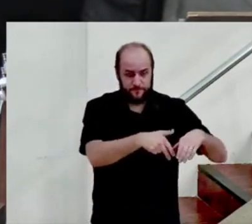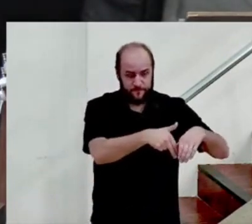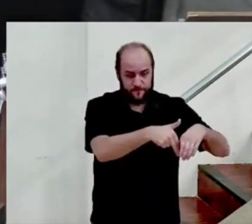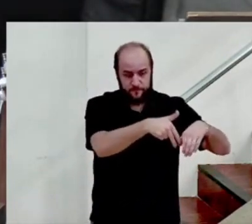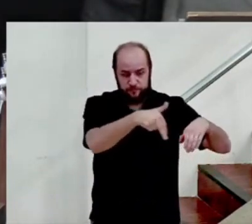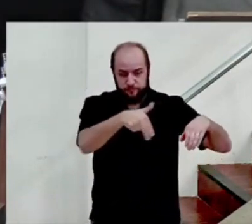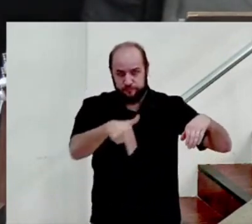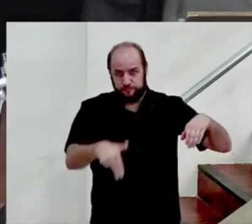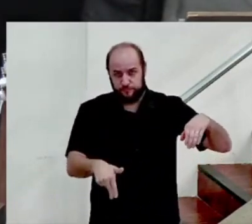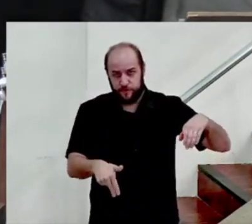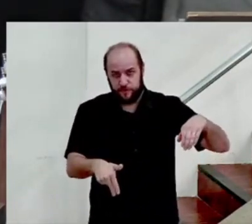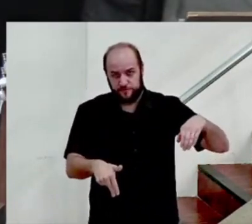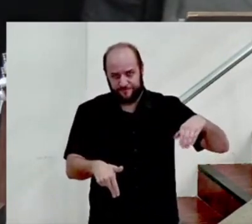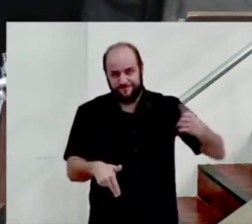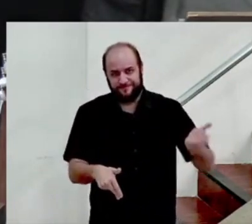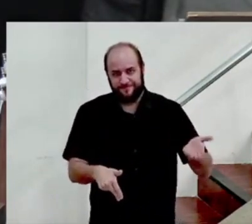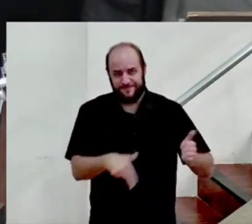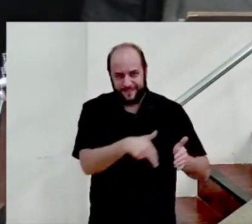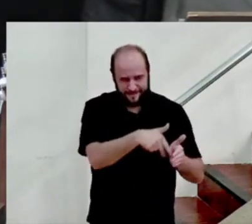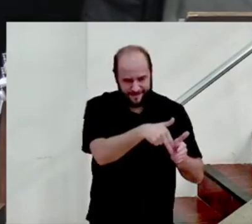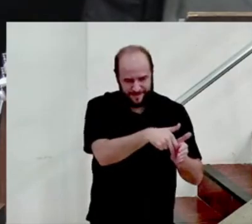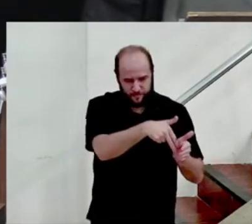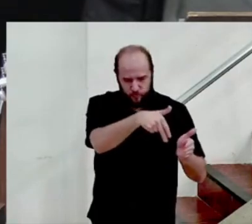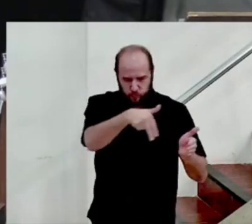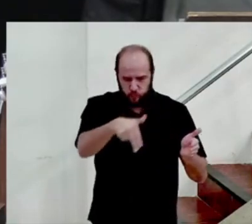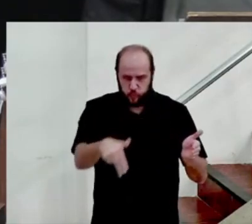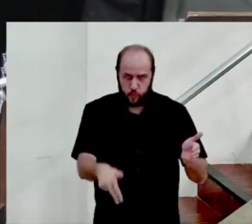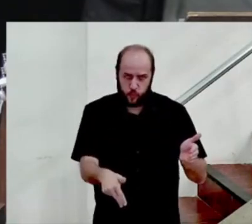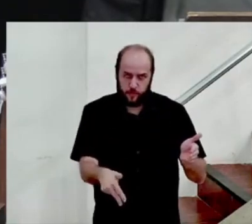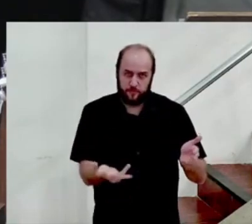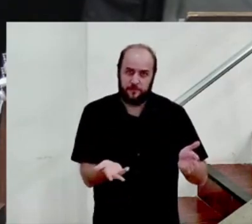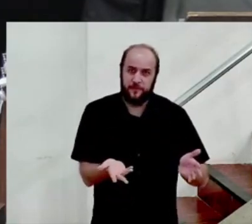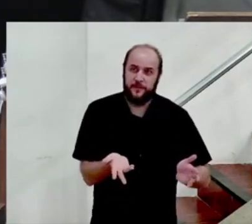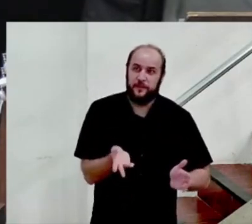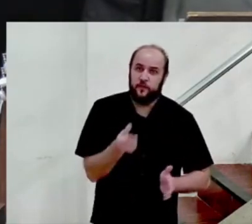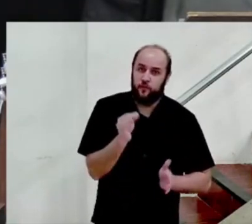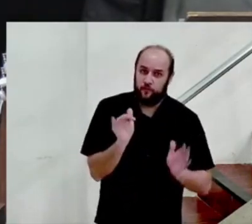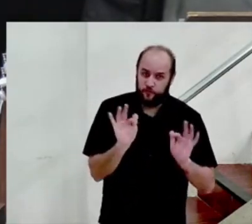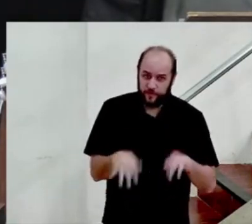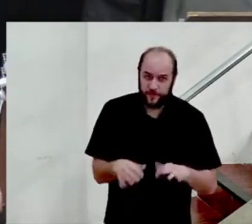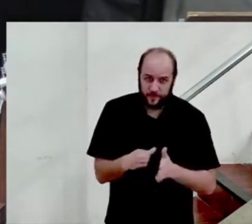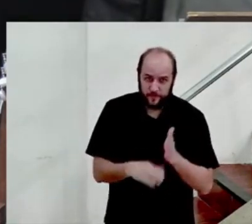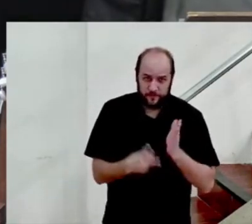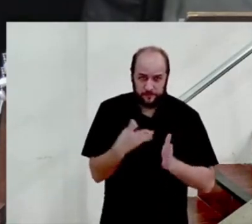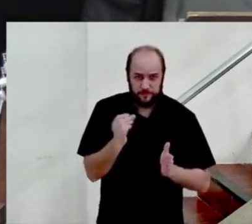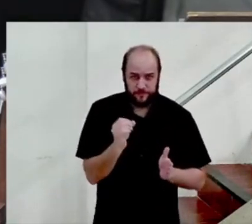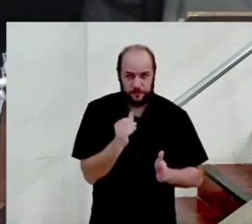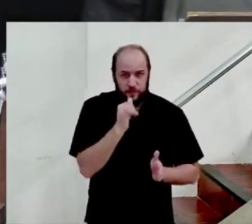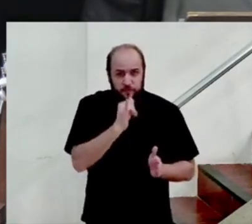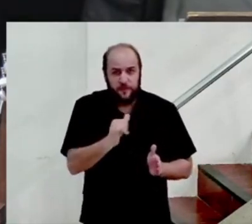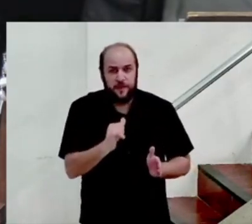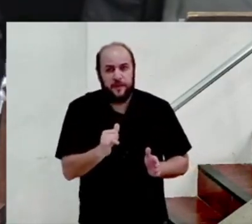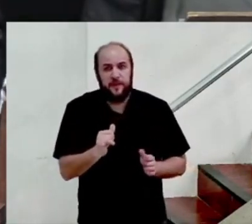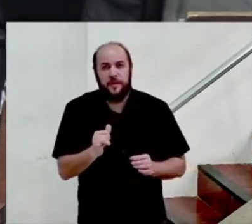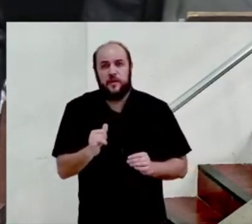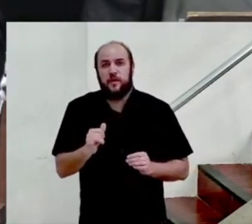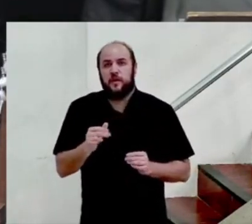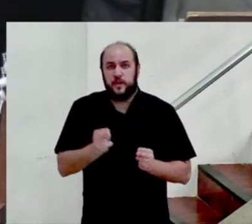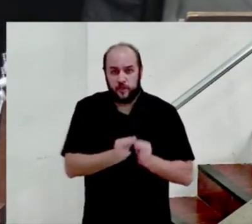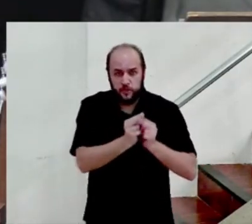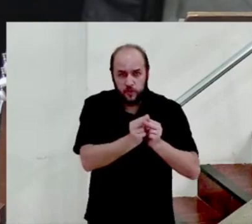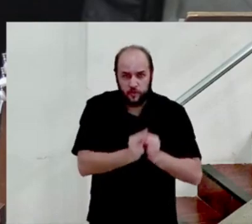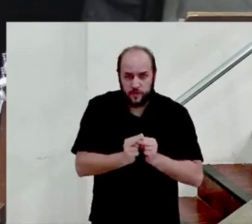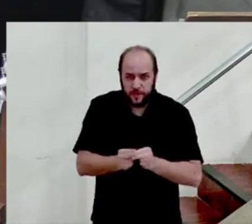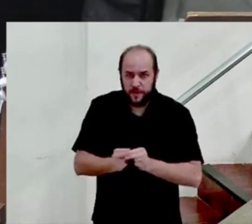Noé. E no final do capítulo 8, no versículo 20, é dito o seguinte: levantou Noé um altar ao Senhor, e tomando